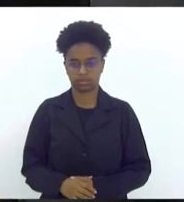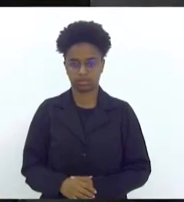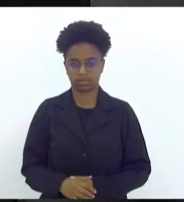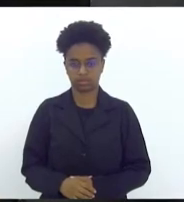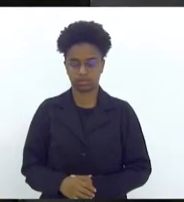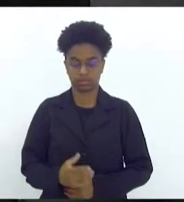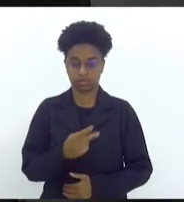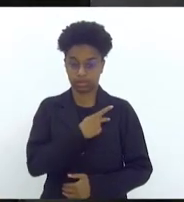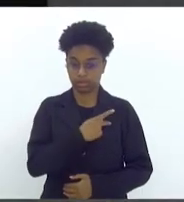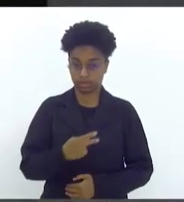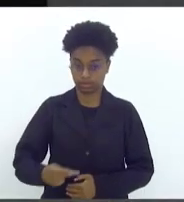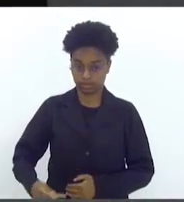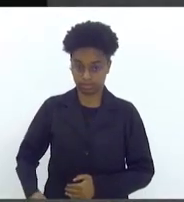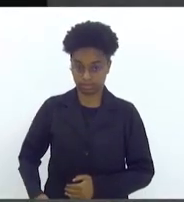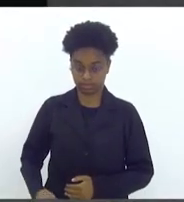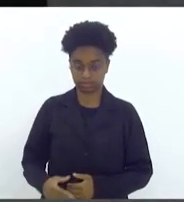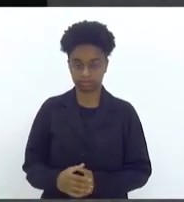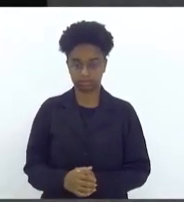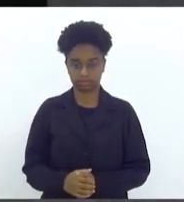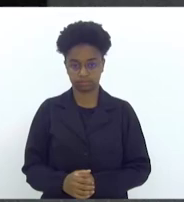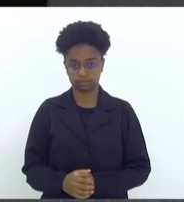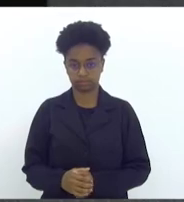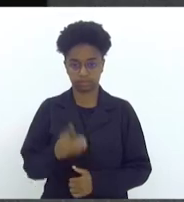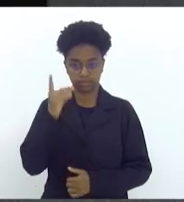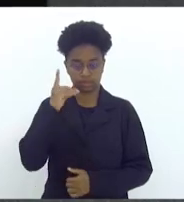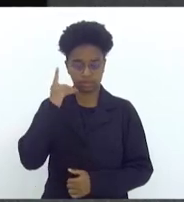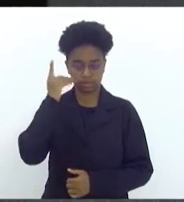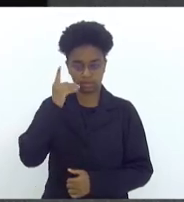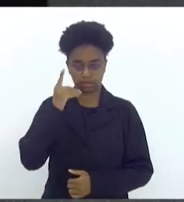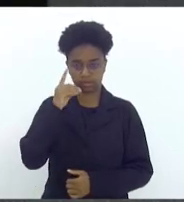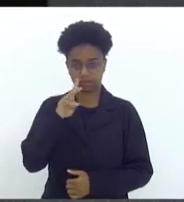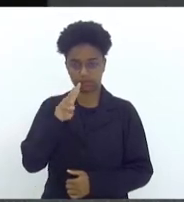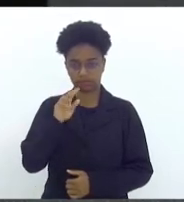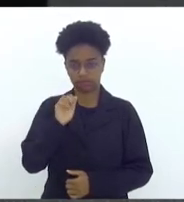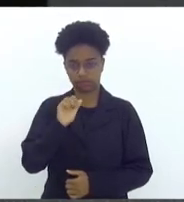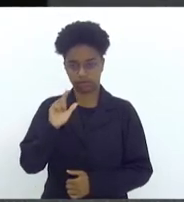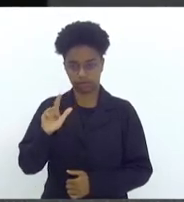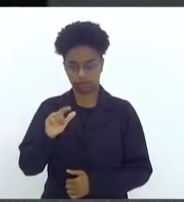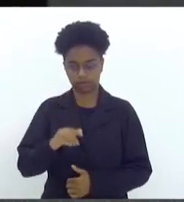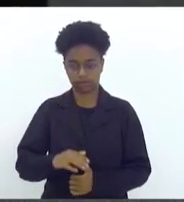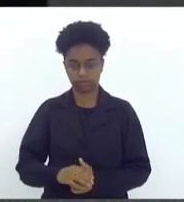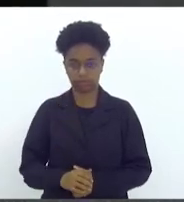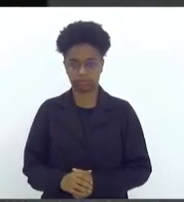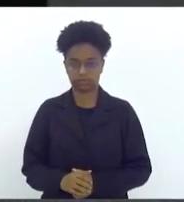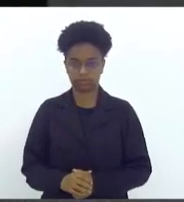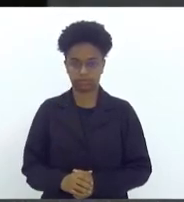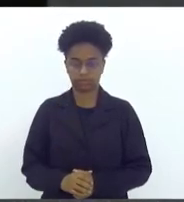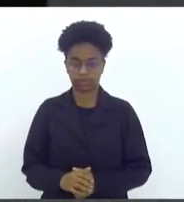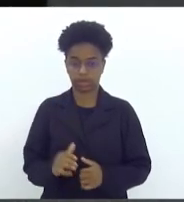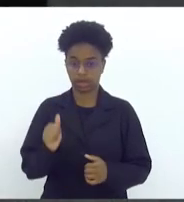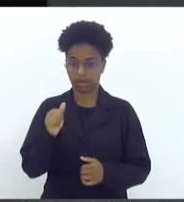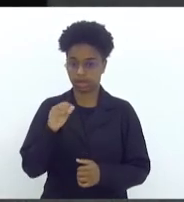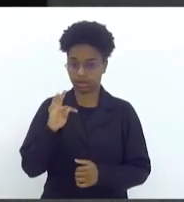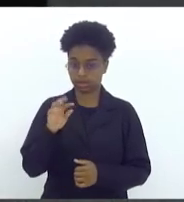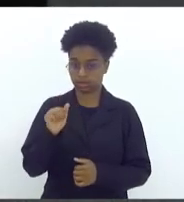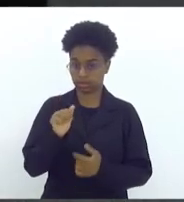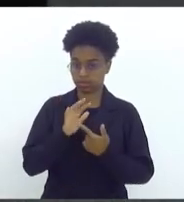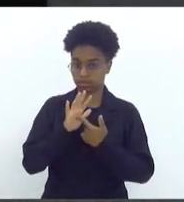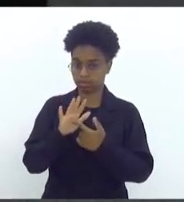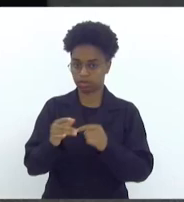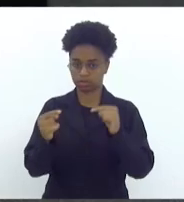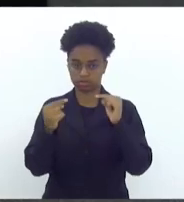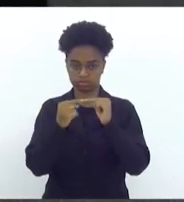senhor presidente Deputado Val da Ceasa a ata reflete com